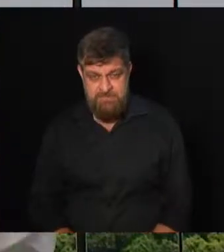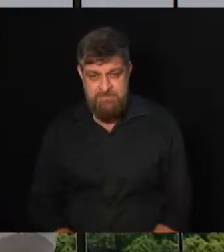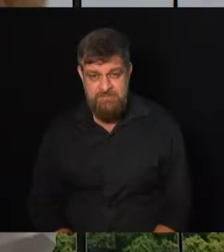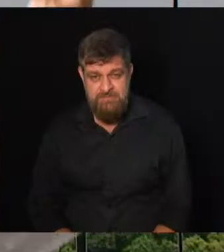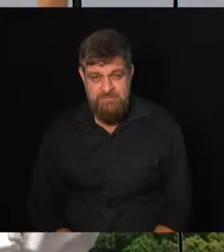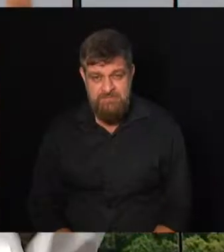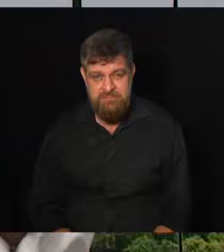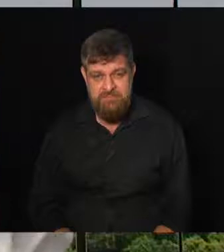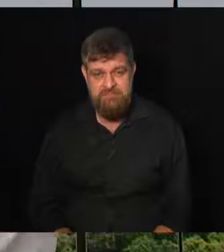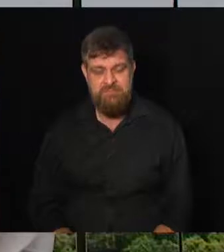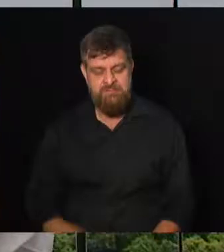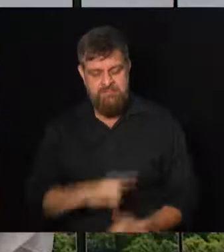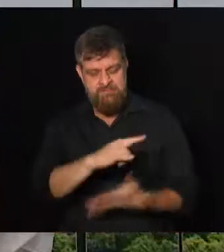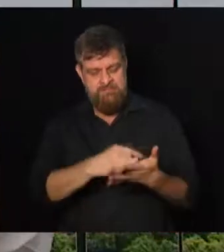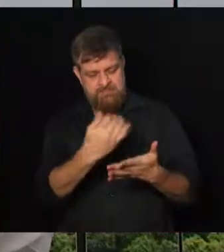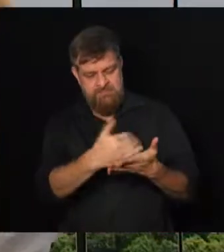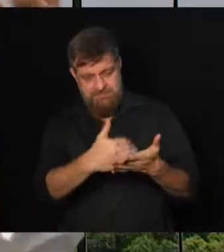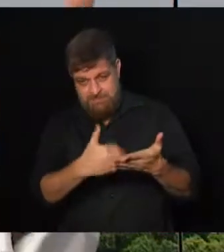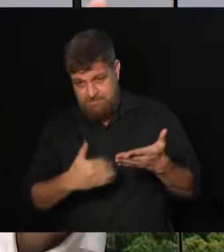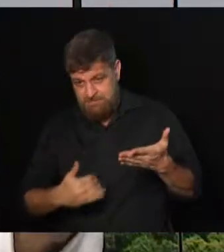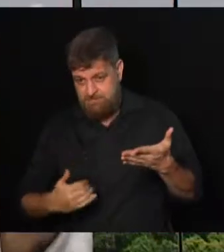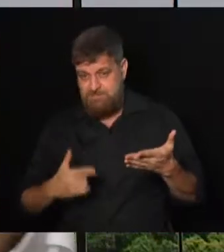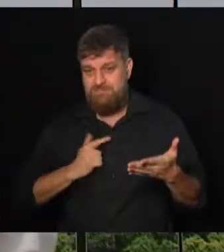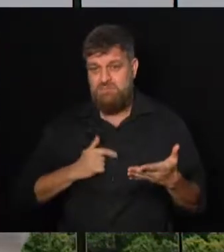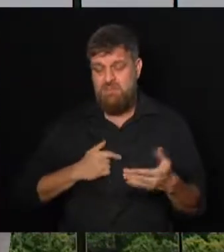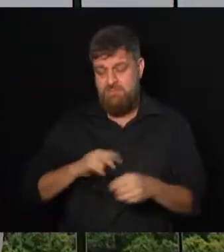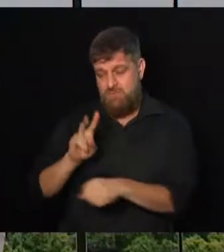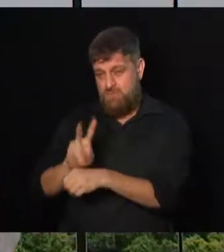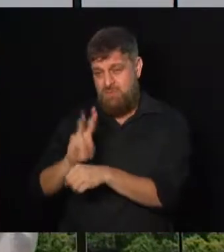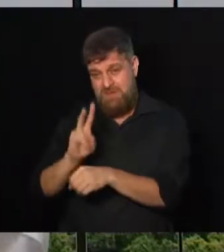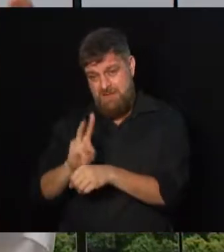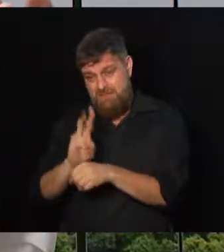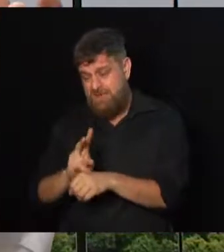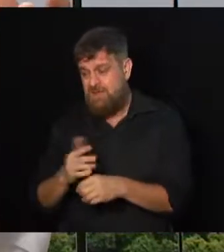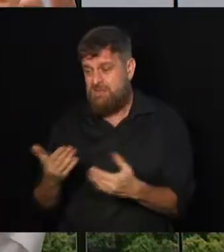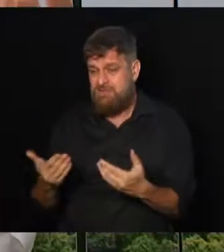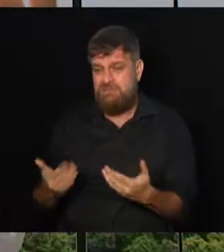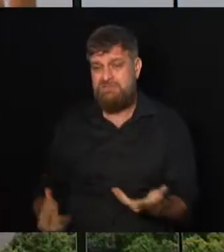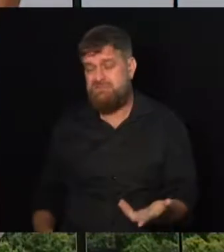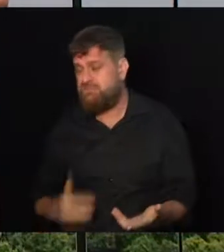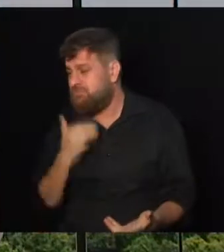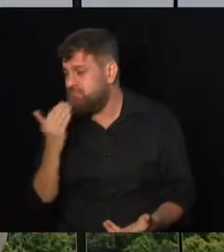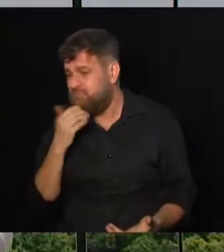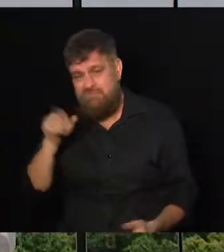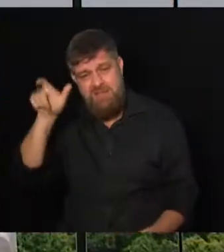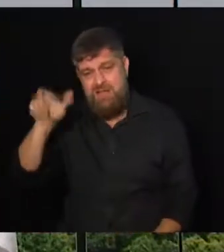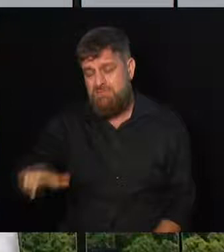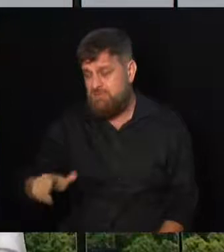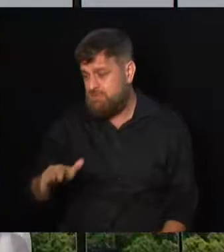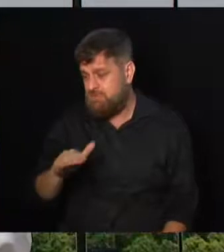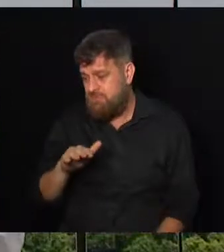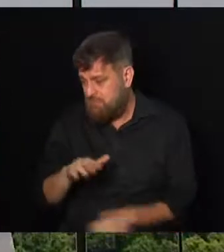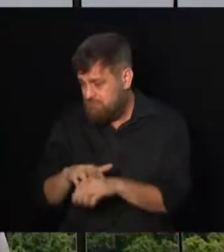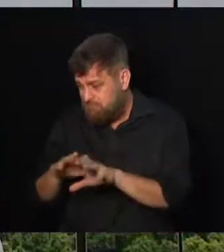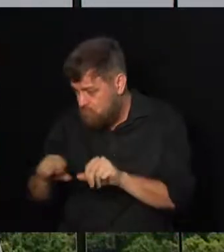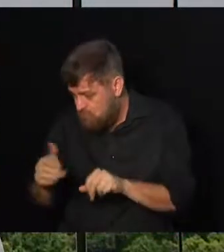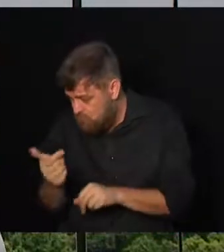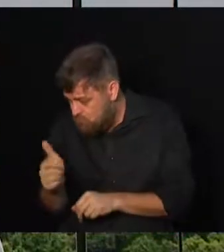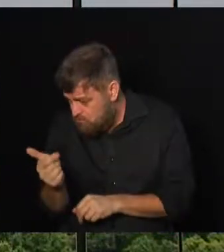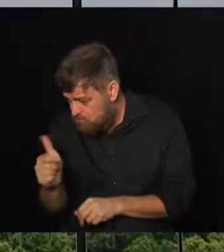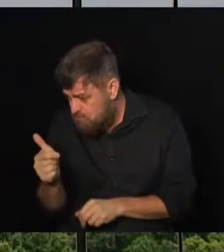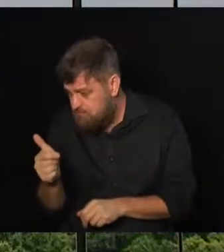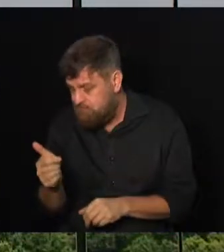o testamento vital, né? Medidas paliativas. Você faz isso quando você não tem mais chance de cura no paciente.